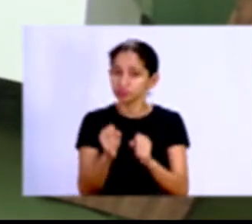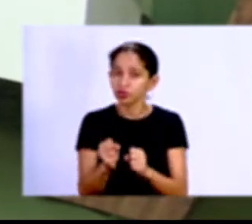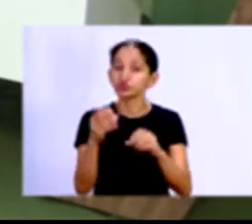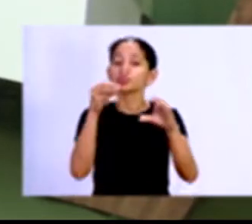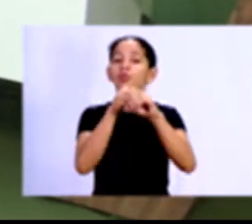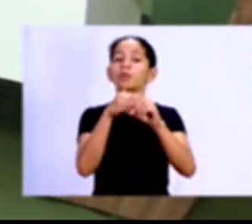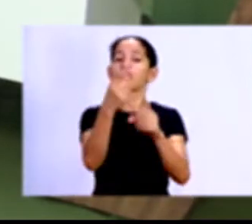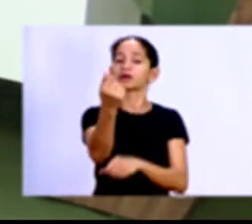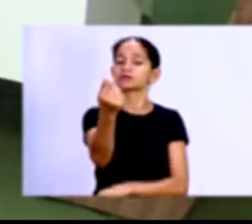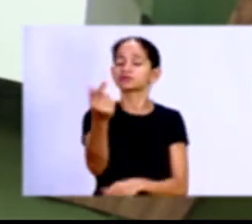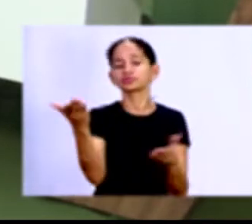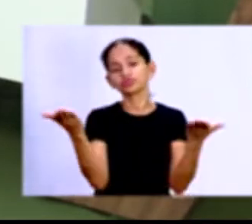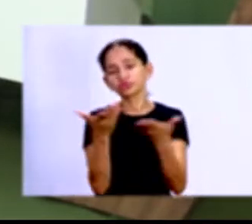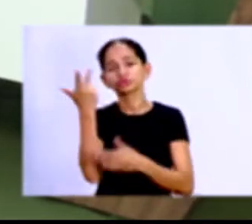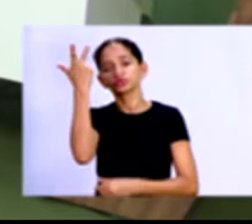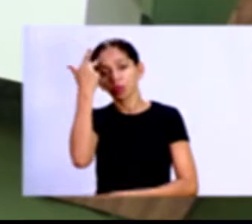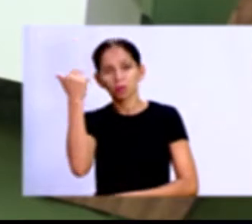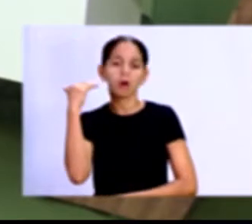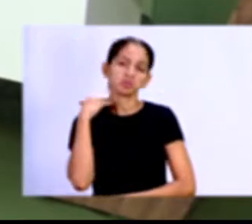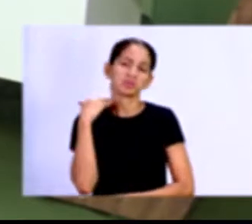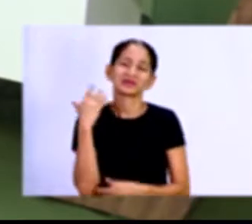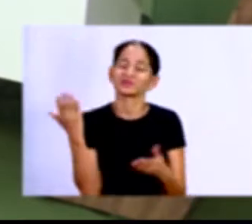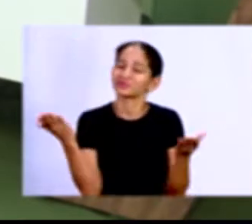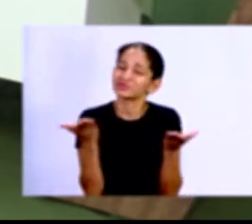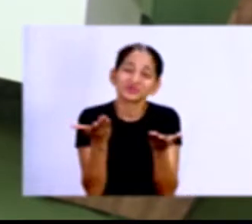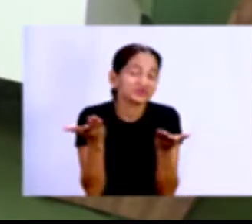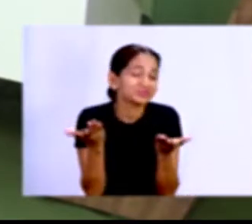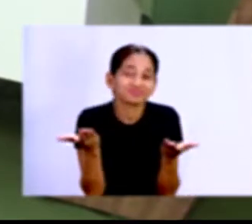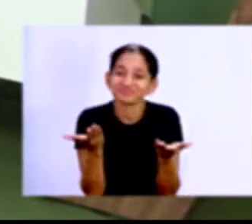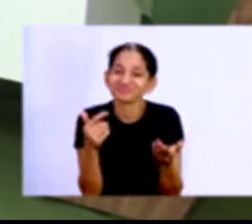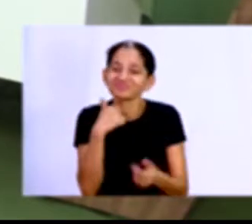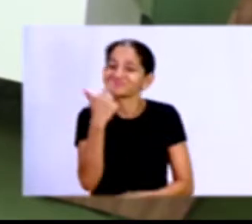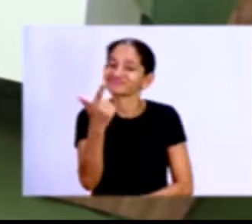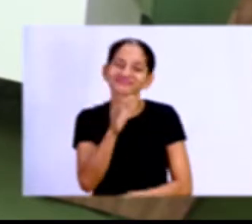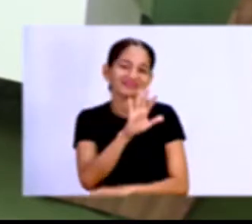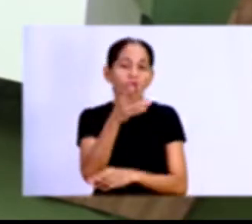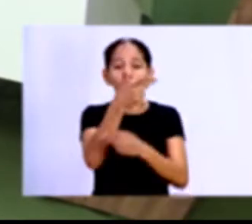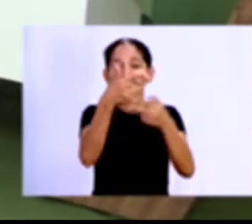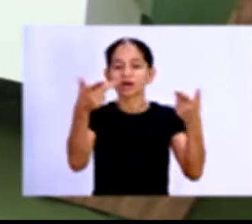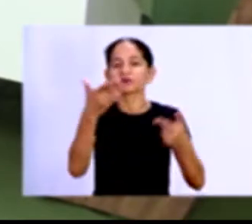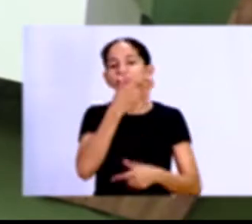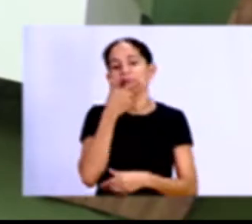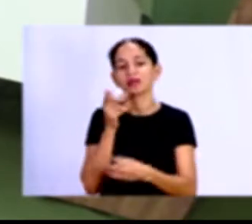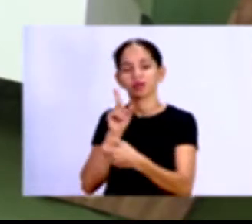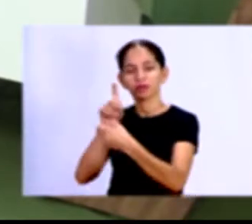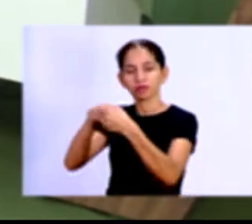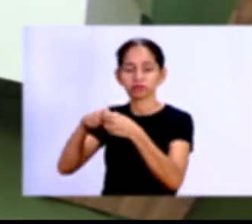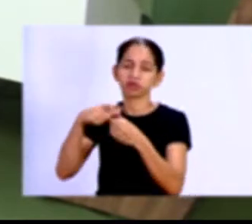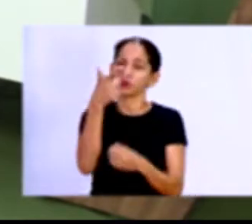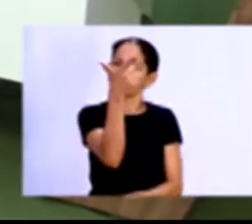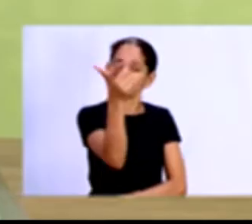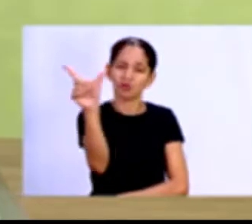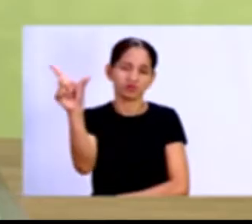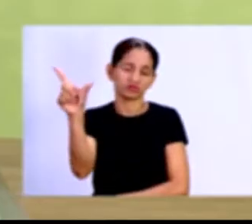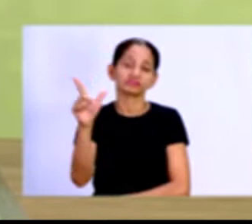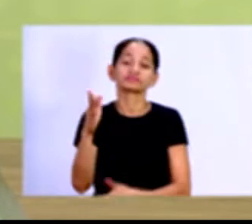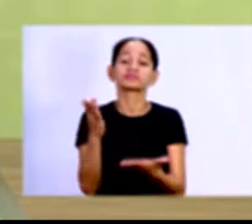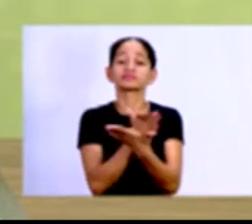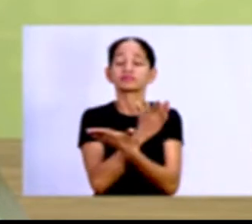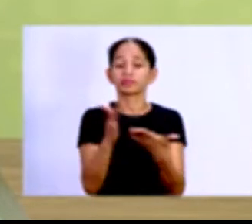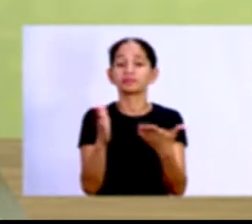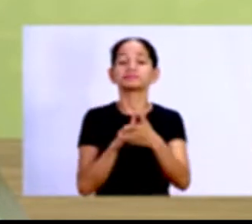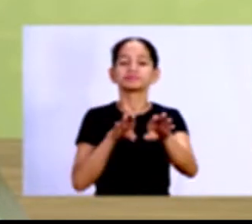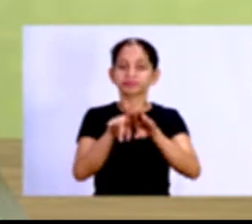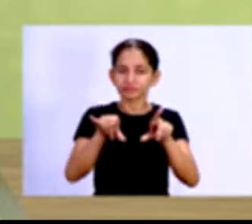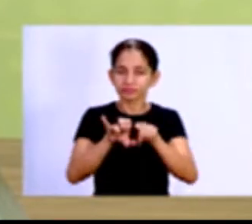poupança hoje não compensa, né? Então tem outras que rendem mais. Vocês vão verificar isso ao longo do curso. Vão ter os professores